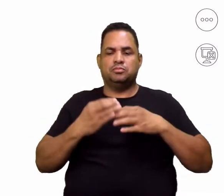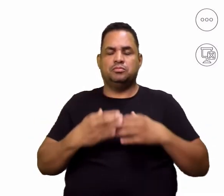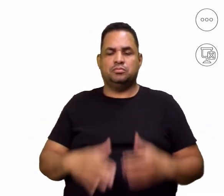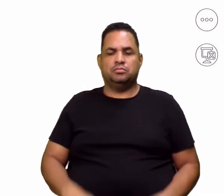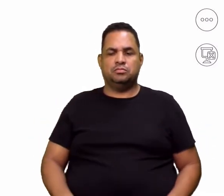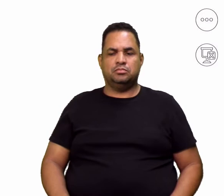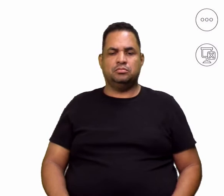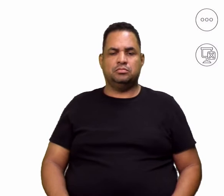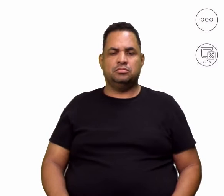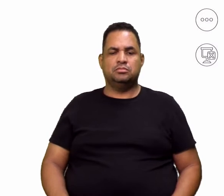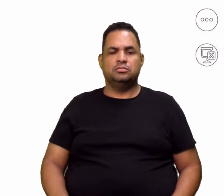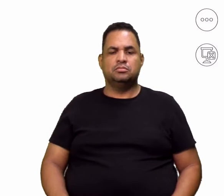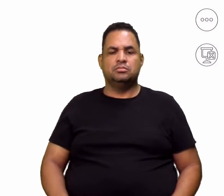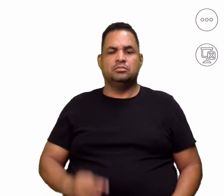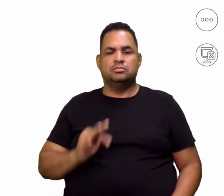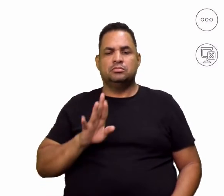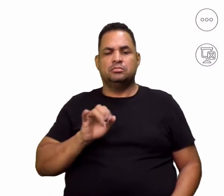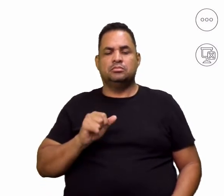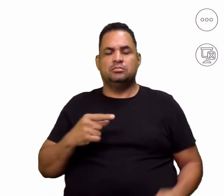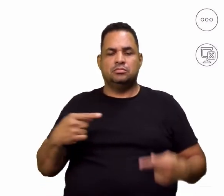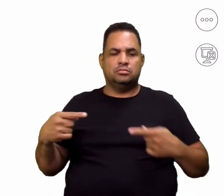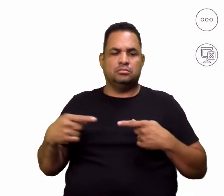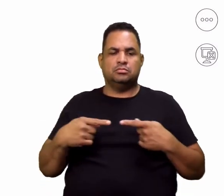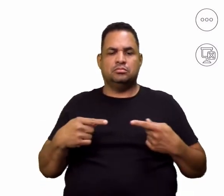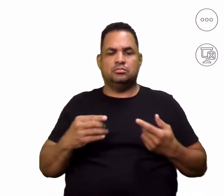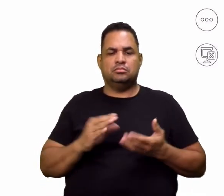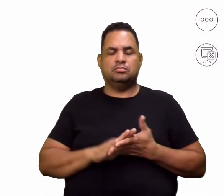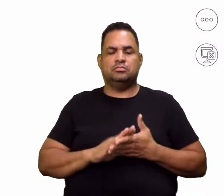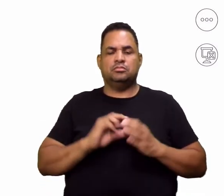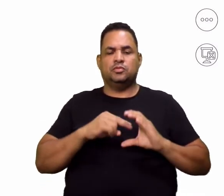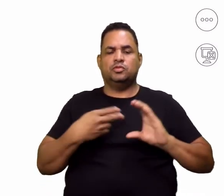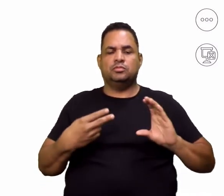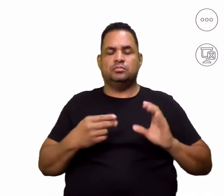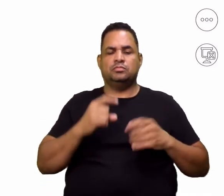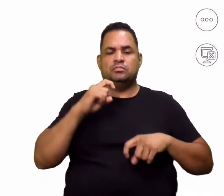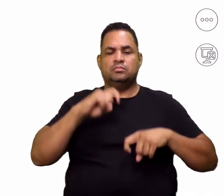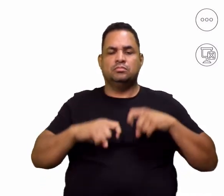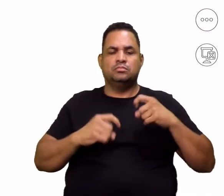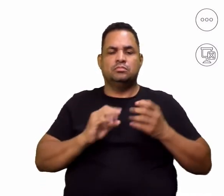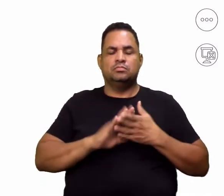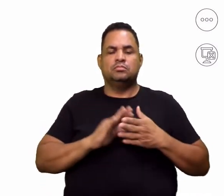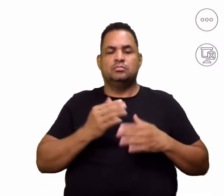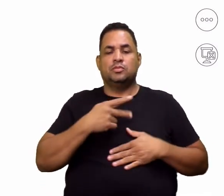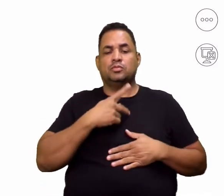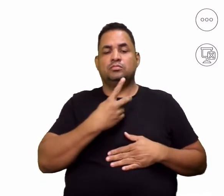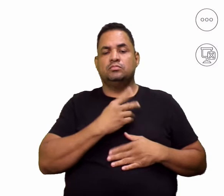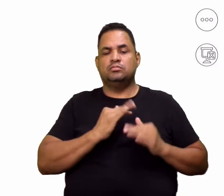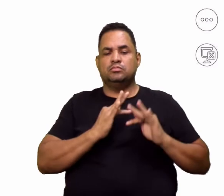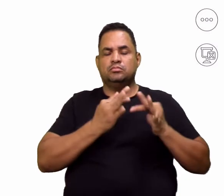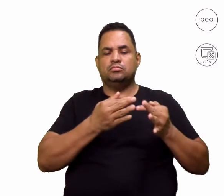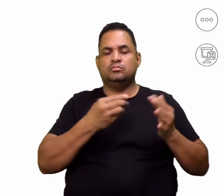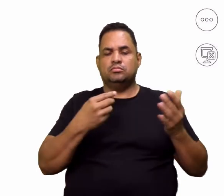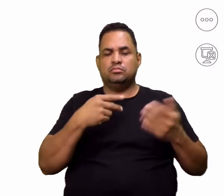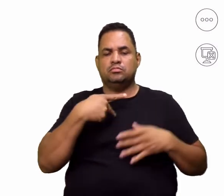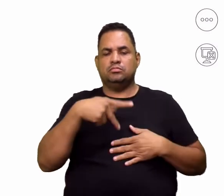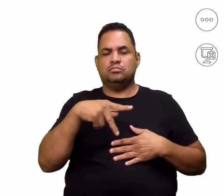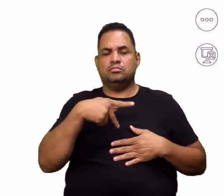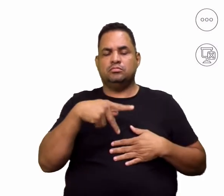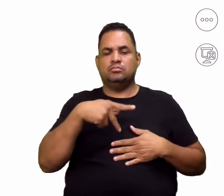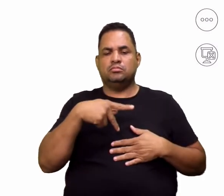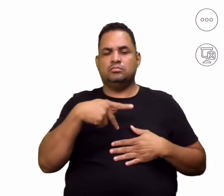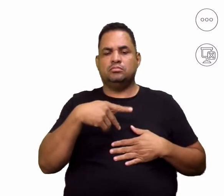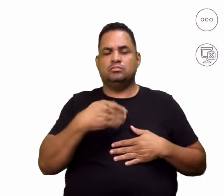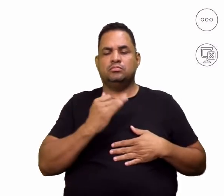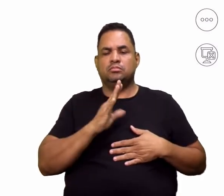A trissomia ali, relacionada aos cromossomos sexuais. Então, no último parzinho do cariótipo, que eu vou colocar